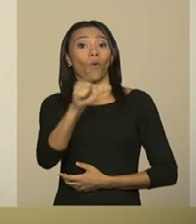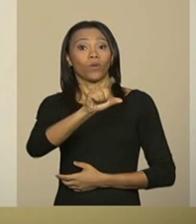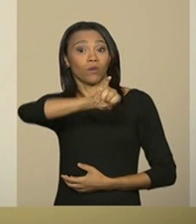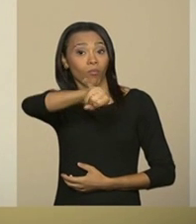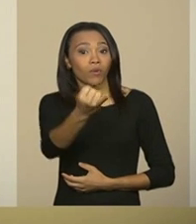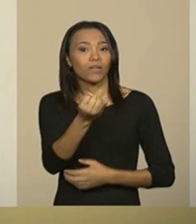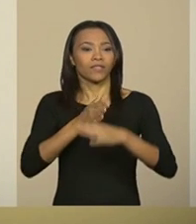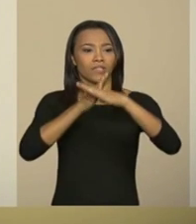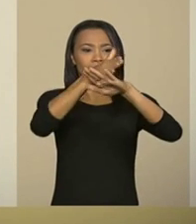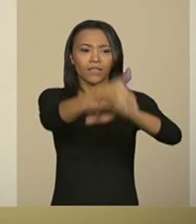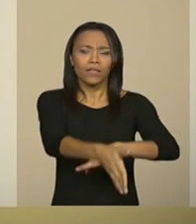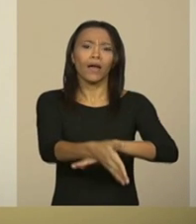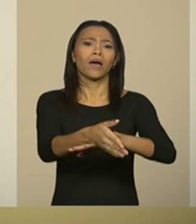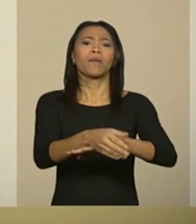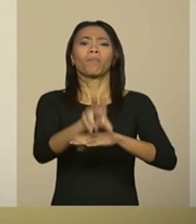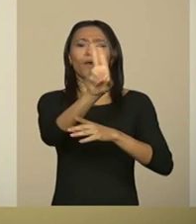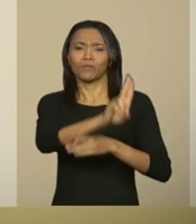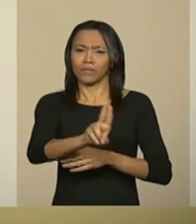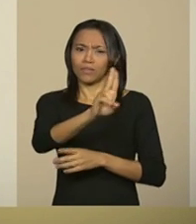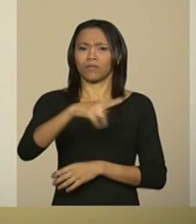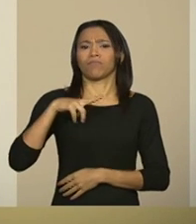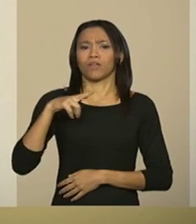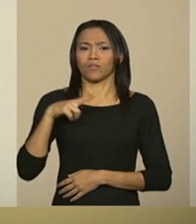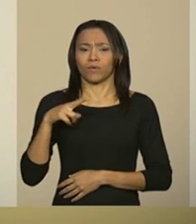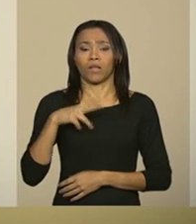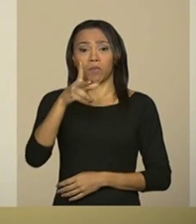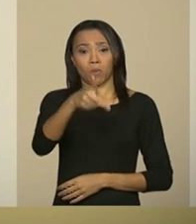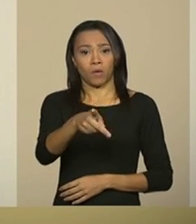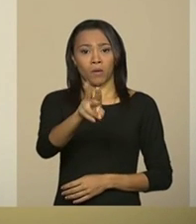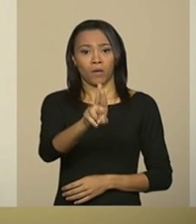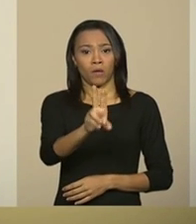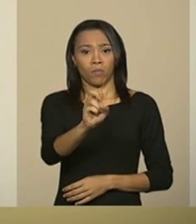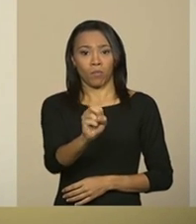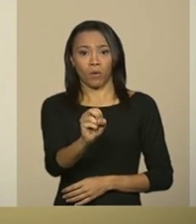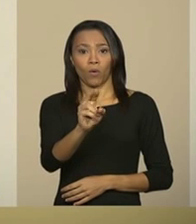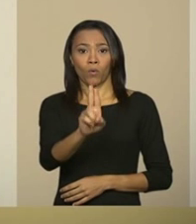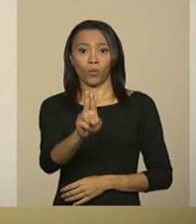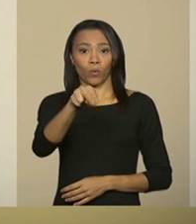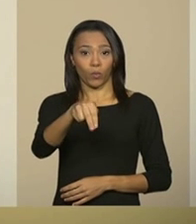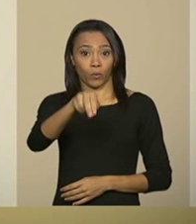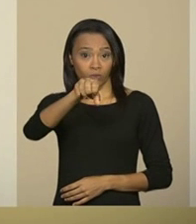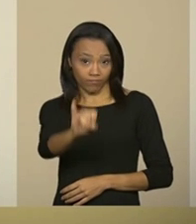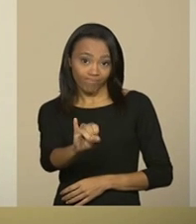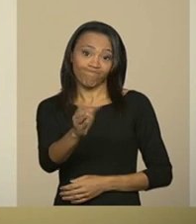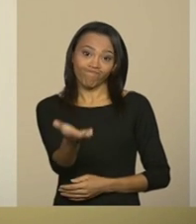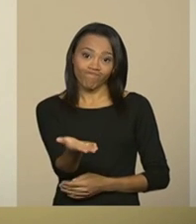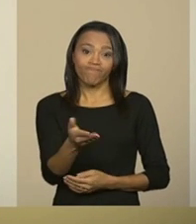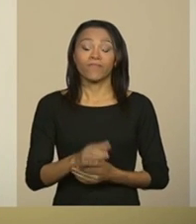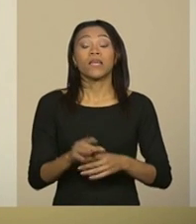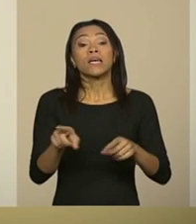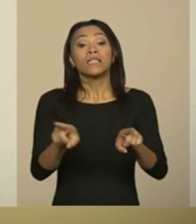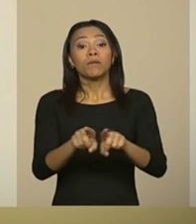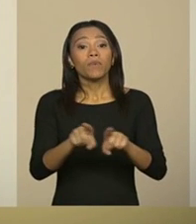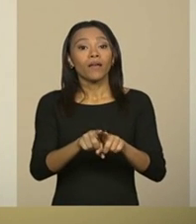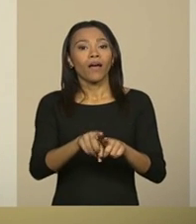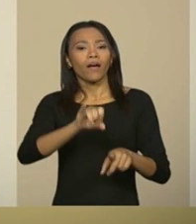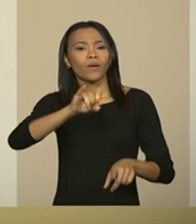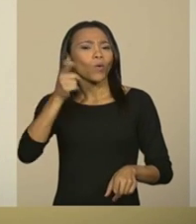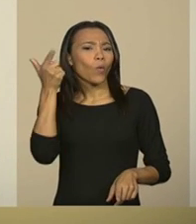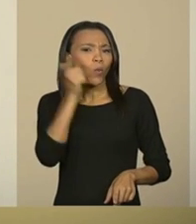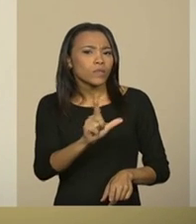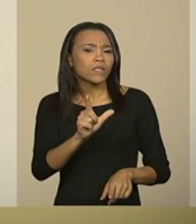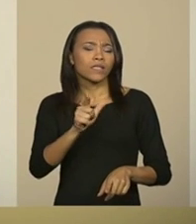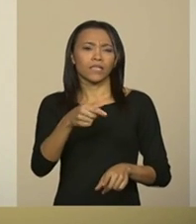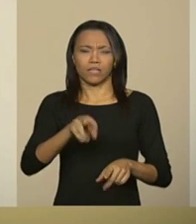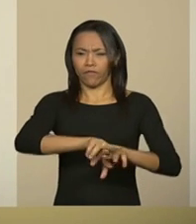chance de entrar para a universidade privada pelo prouni o programa universidade para todos as chances no nosso